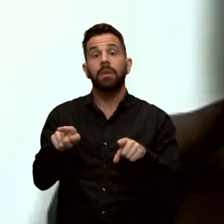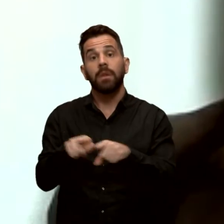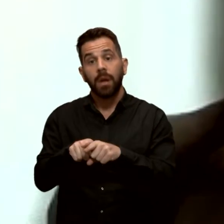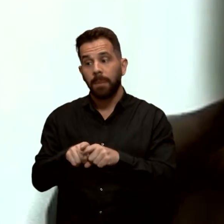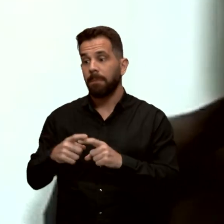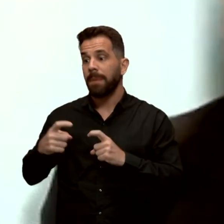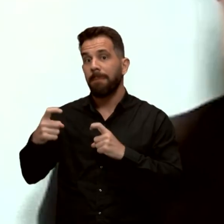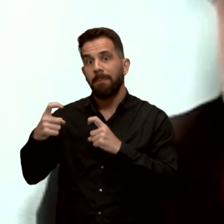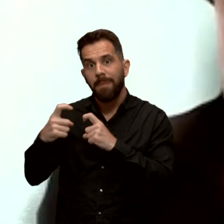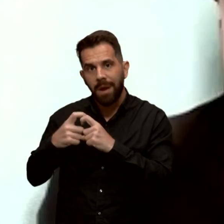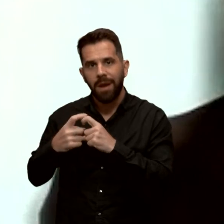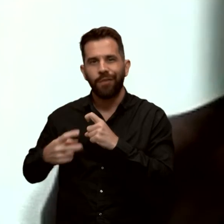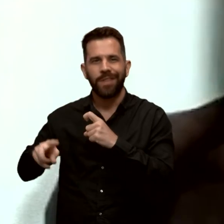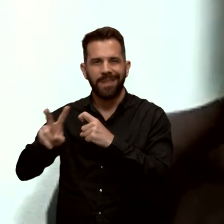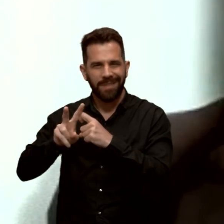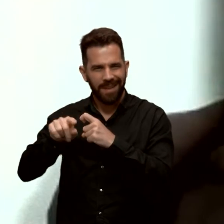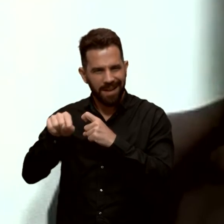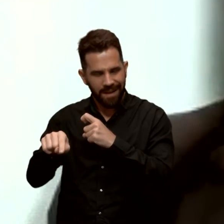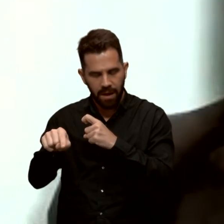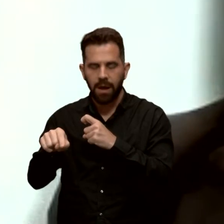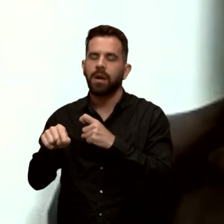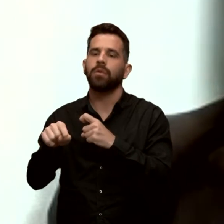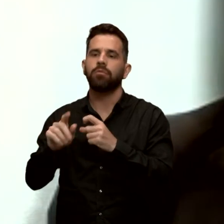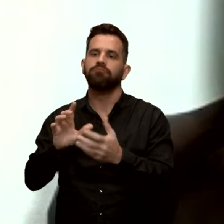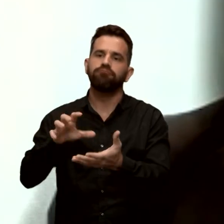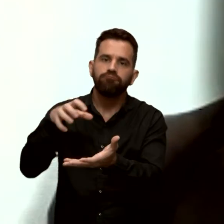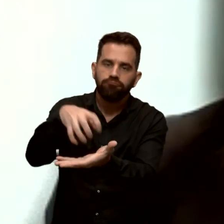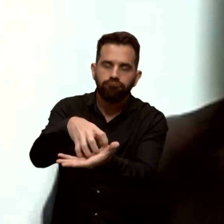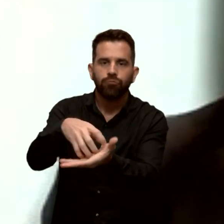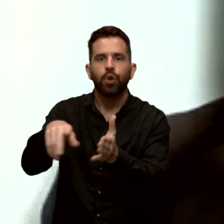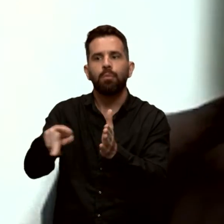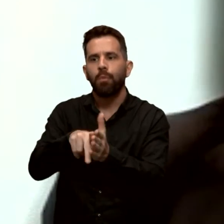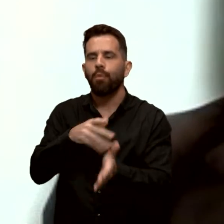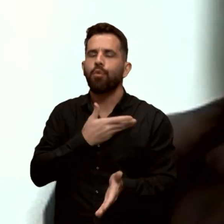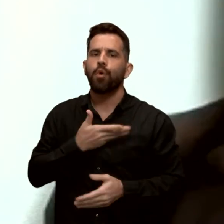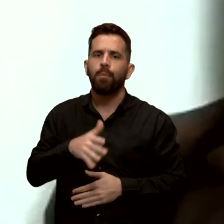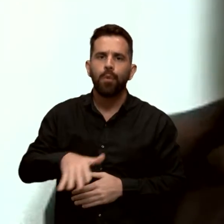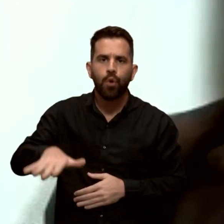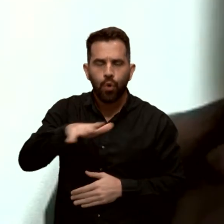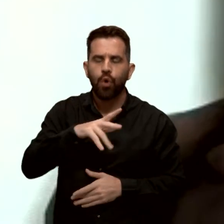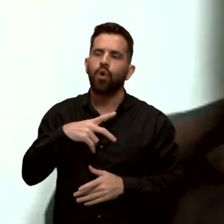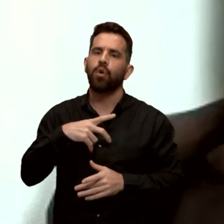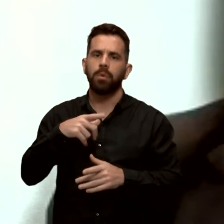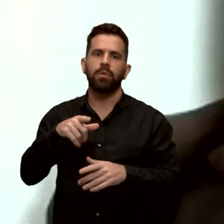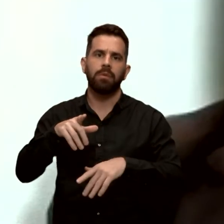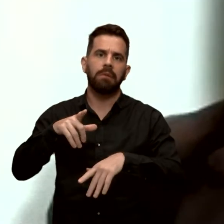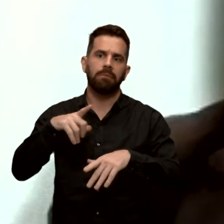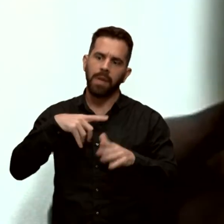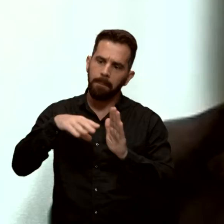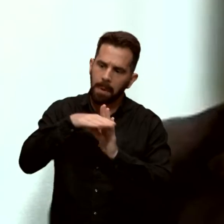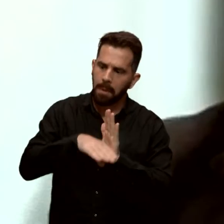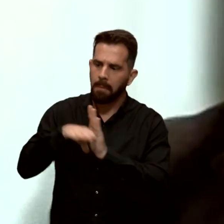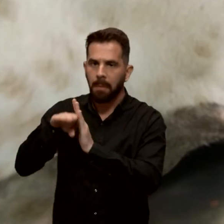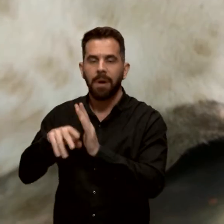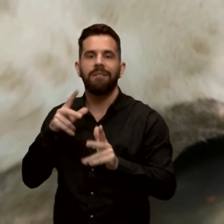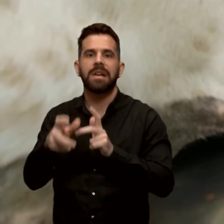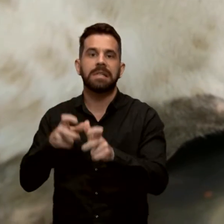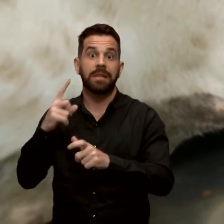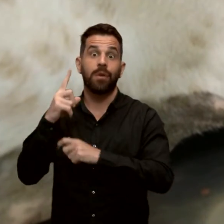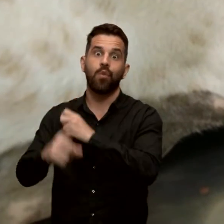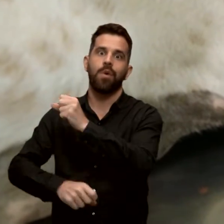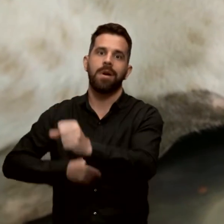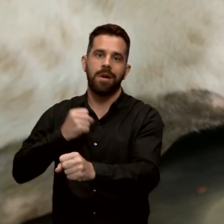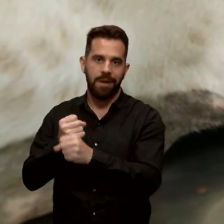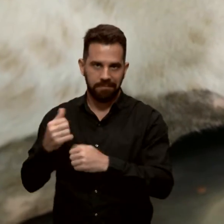em clínicas particulares, em postos públicos que realizam a vacinação durante todo o ano. O